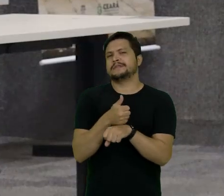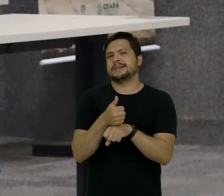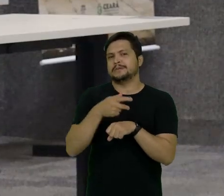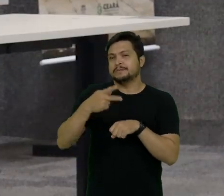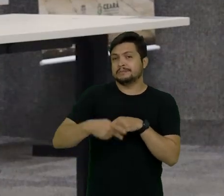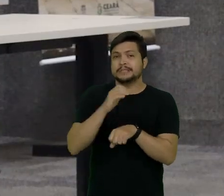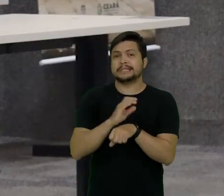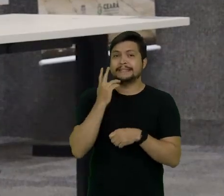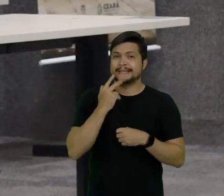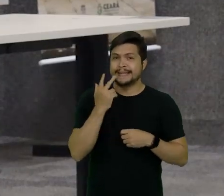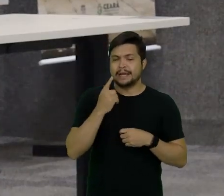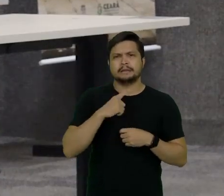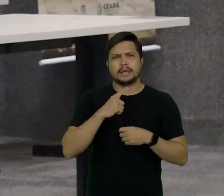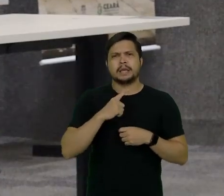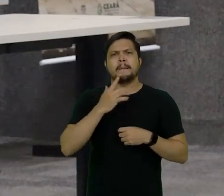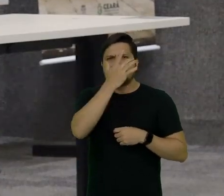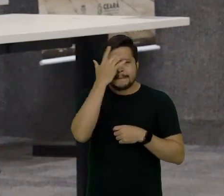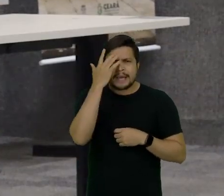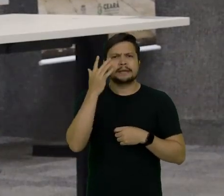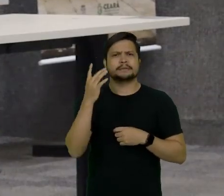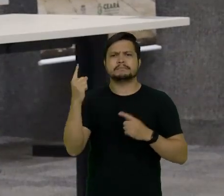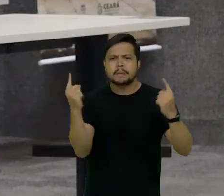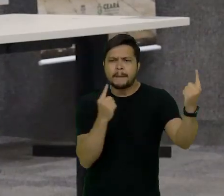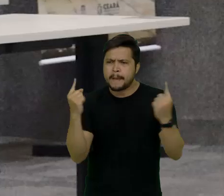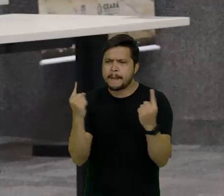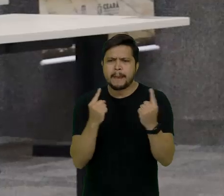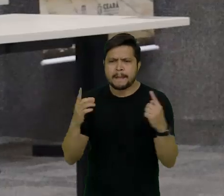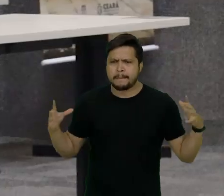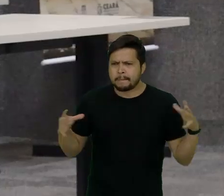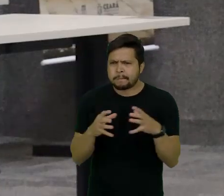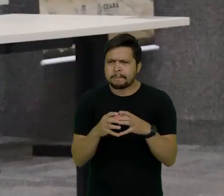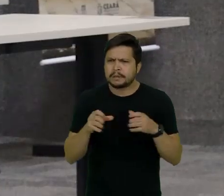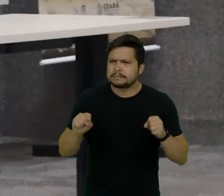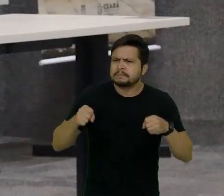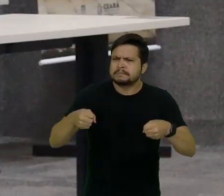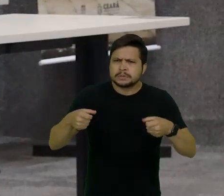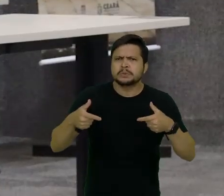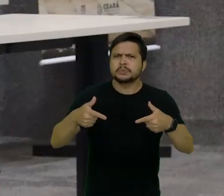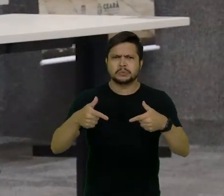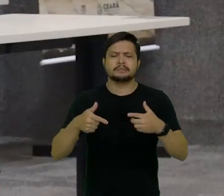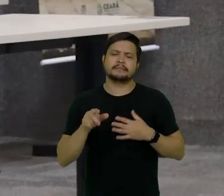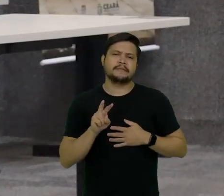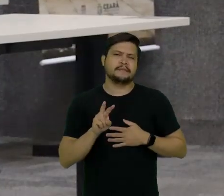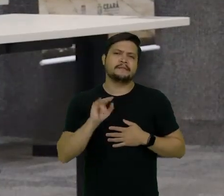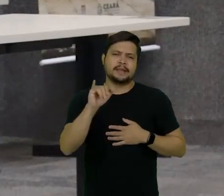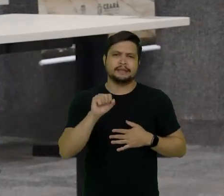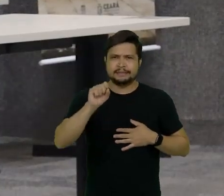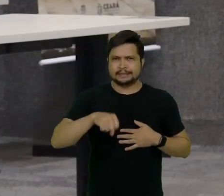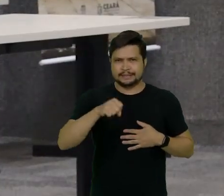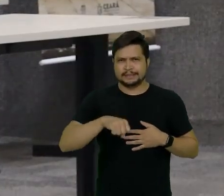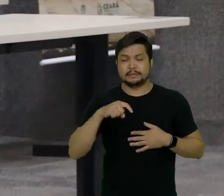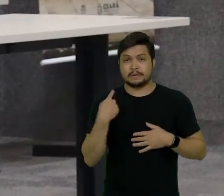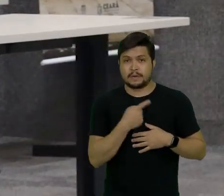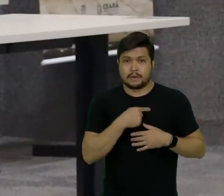profissão no estado do Ceará, ela ganhe mais aliados, ela ganhe mais pessoas, mais expoentes